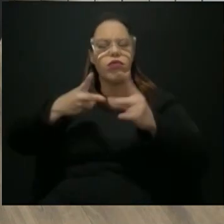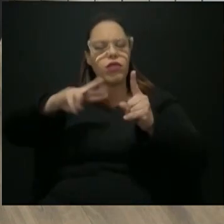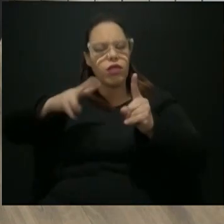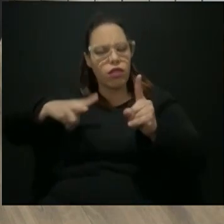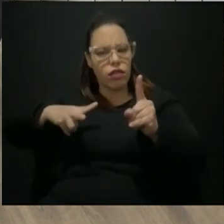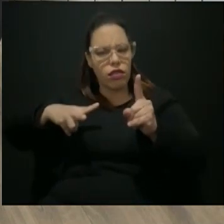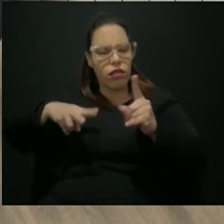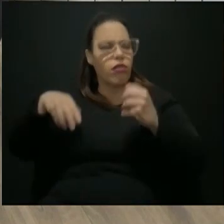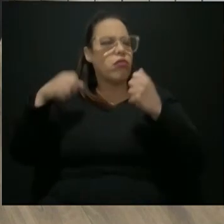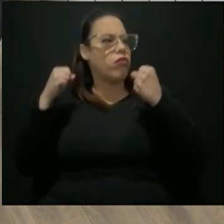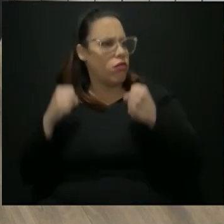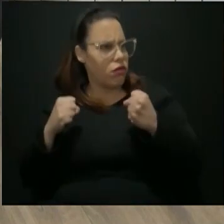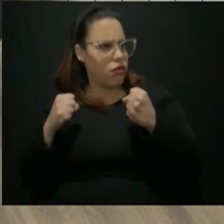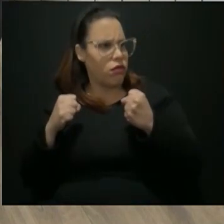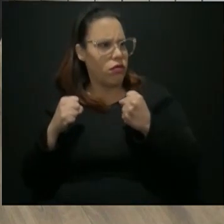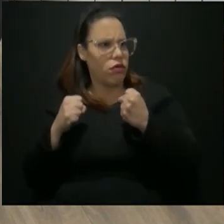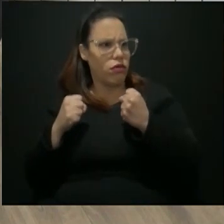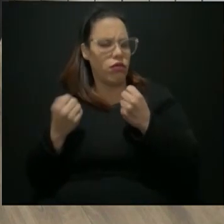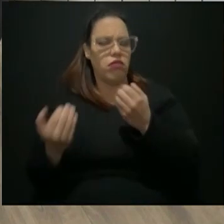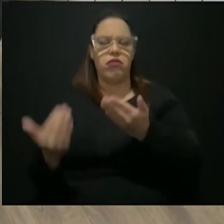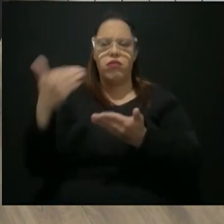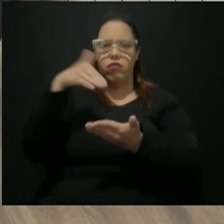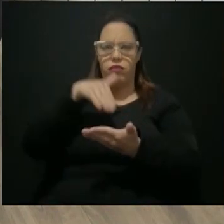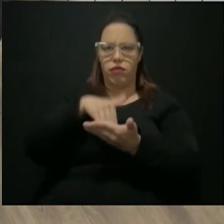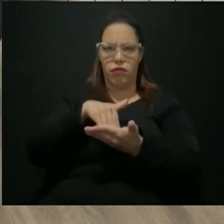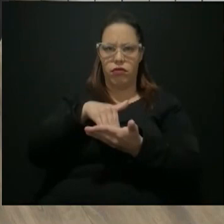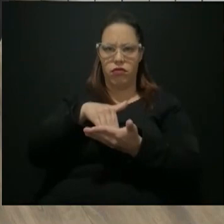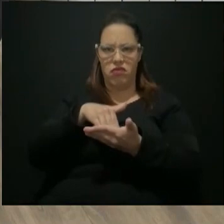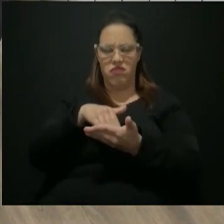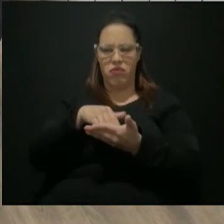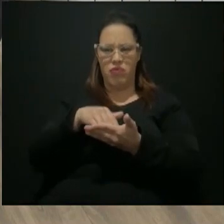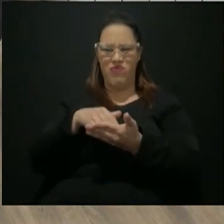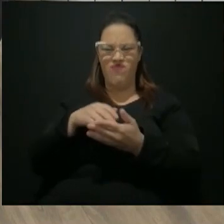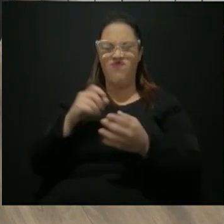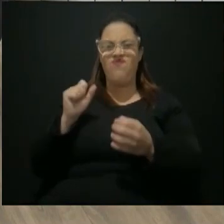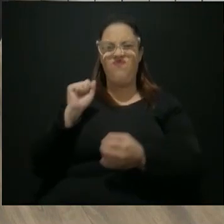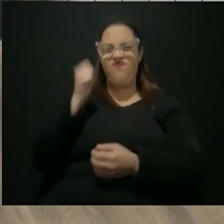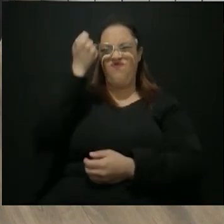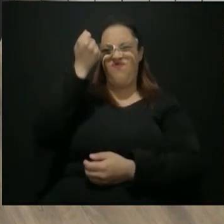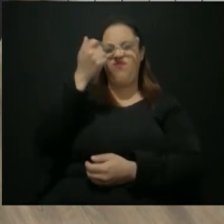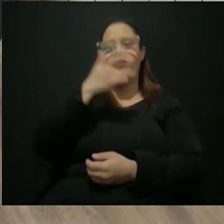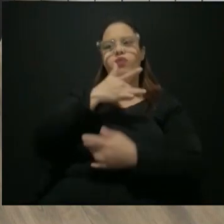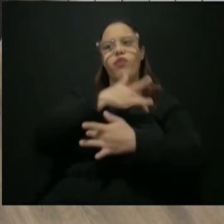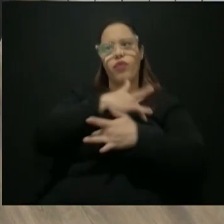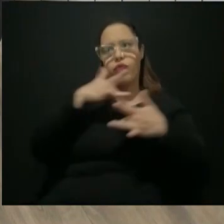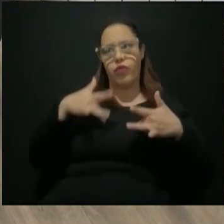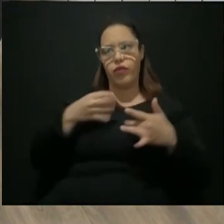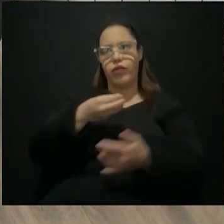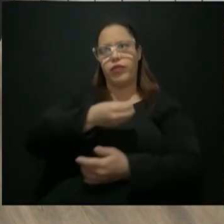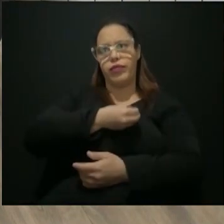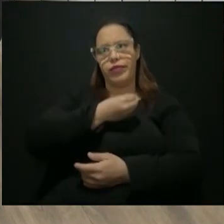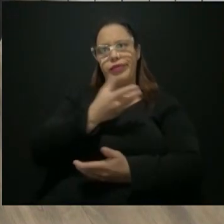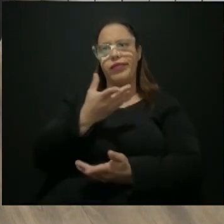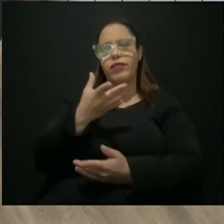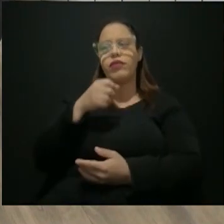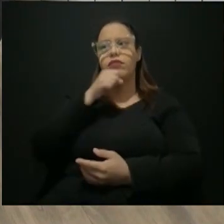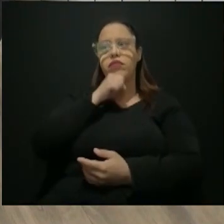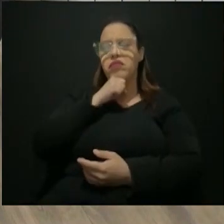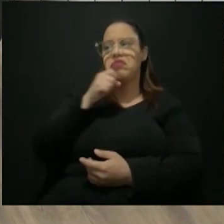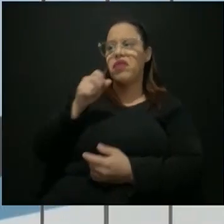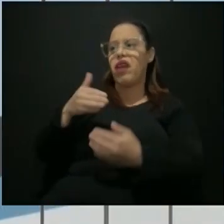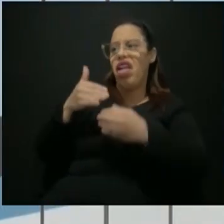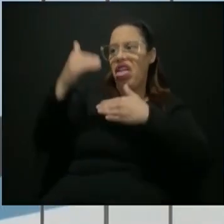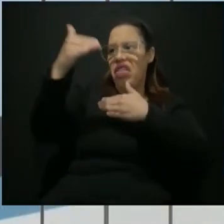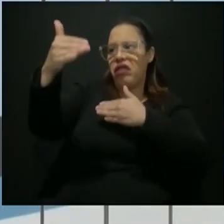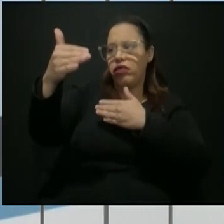pode trazer um agravamento referente à saúde idosa daqui para frente? Olha, eu acredito